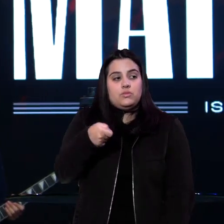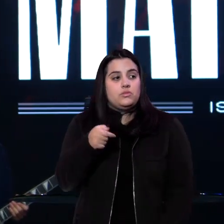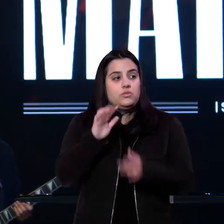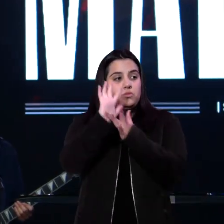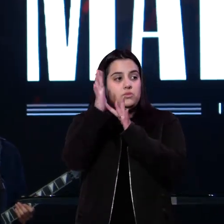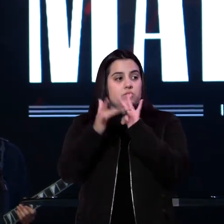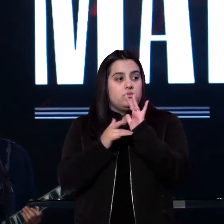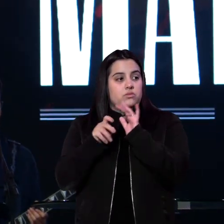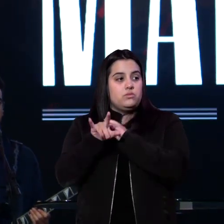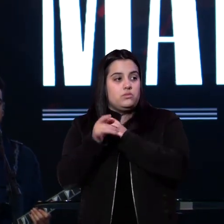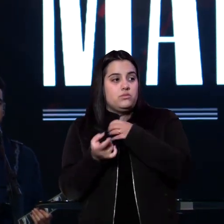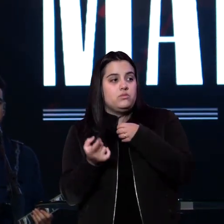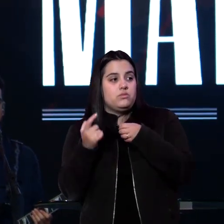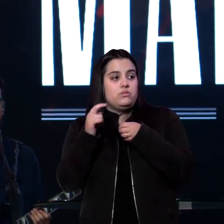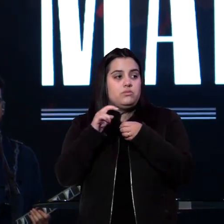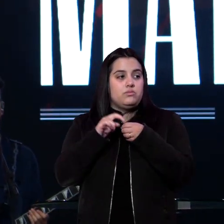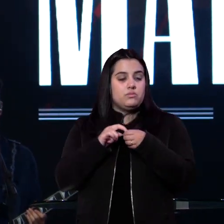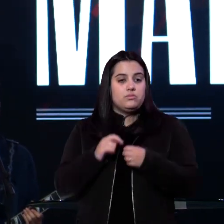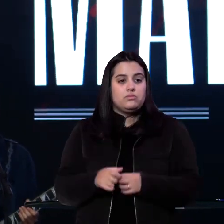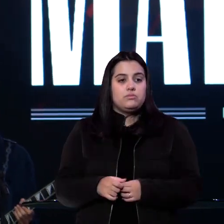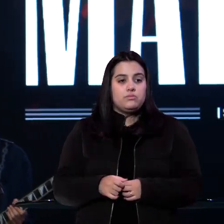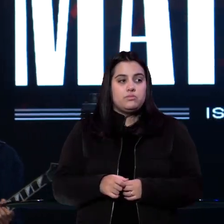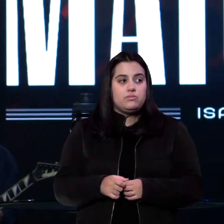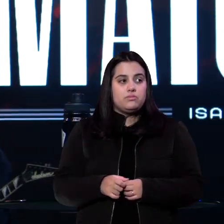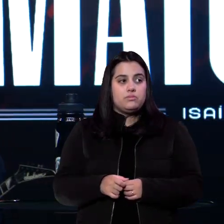de vir. É por isso que Jó sofreu.